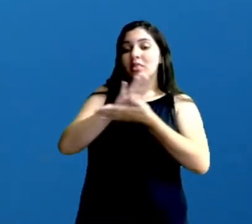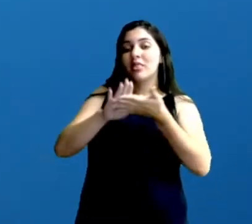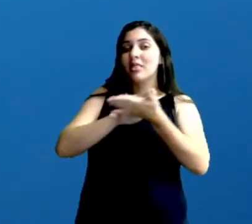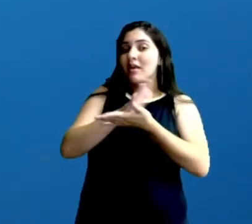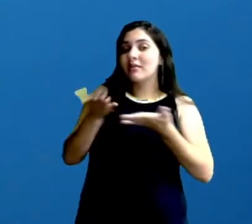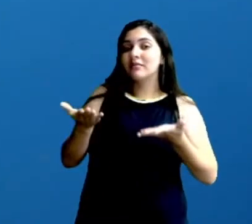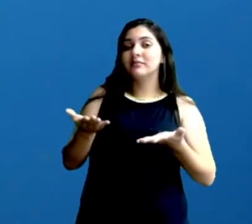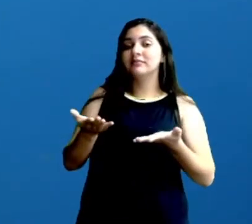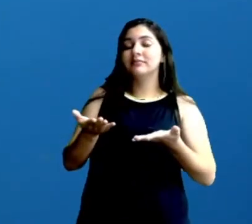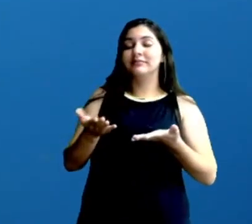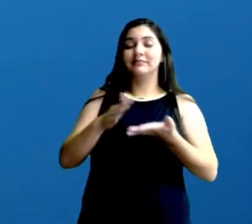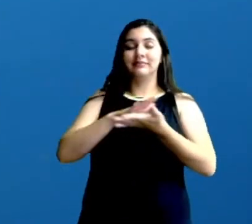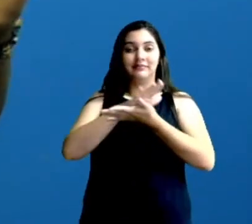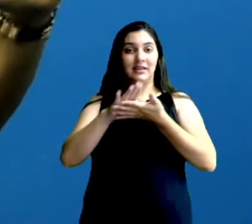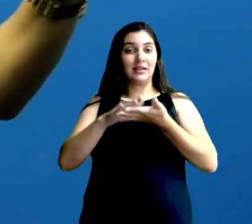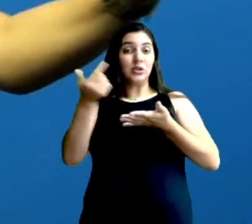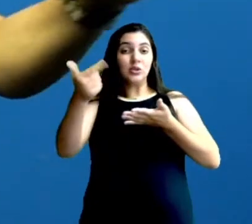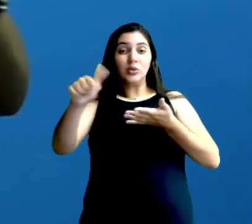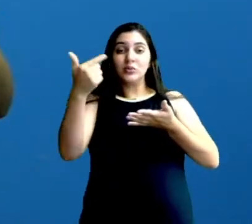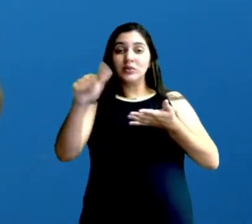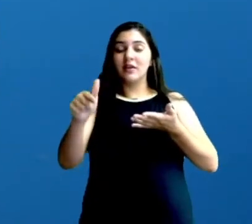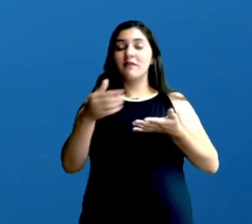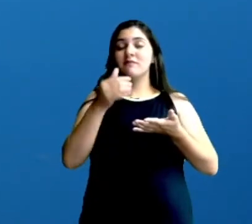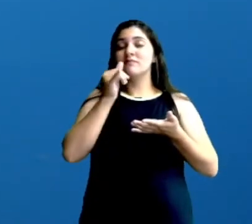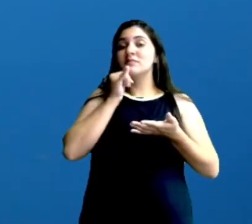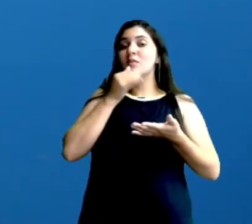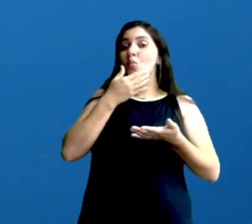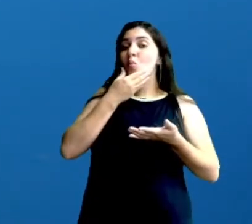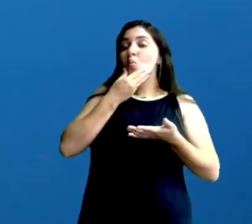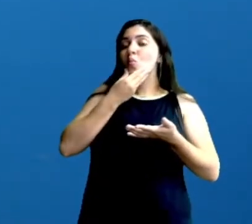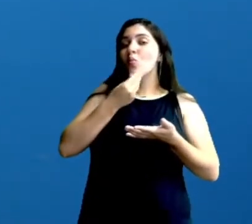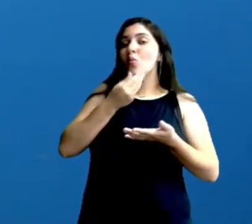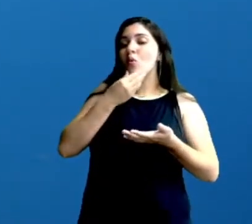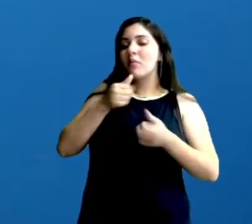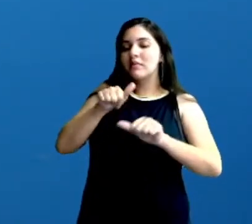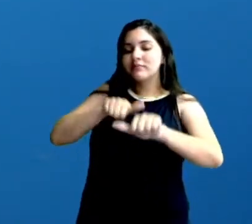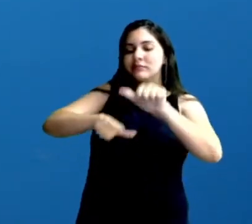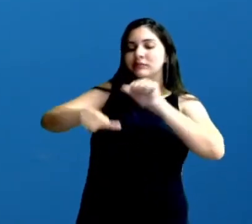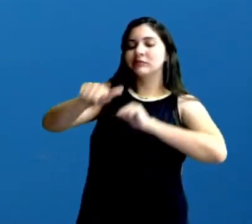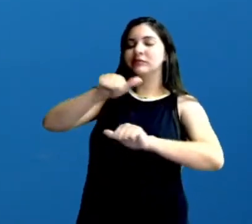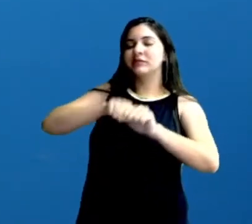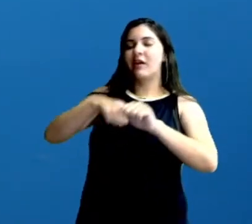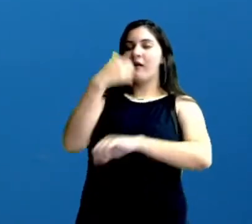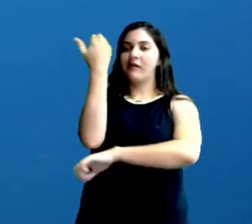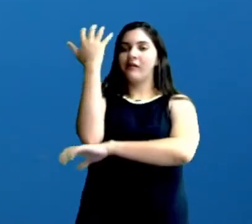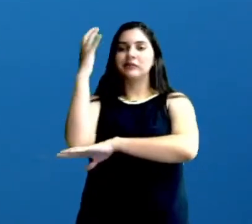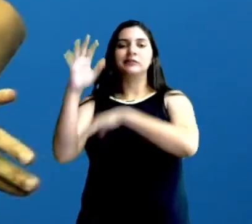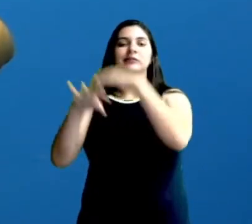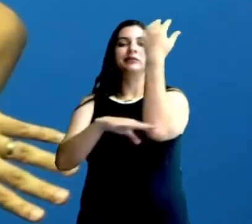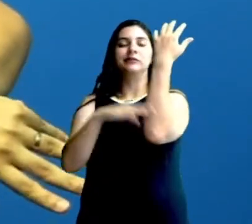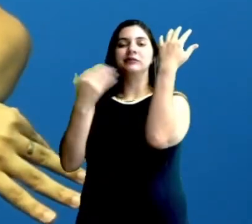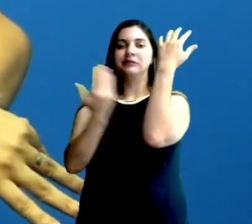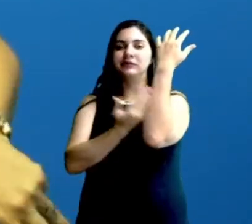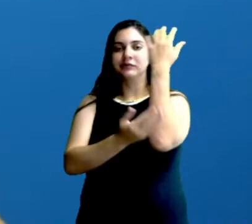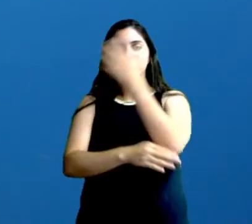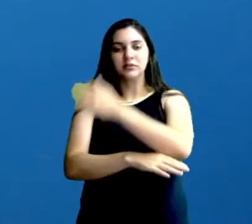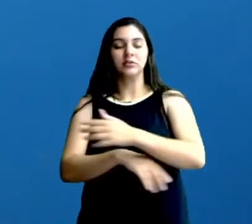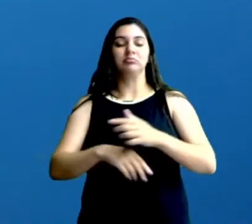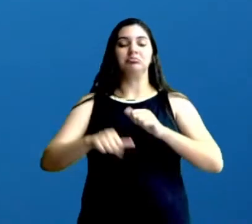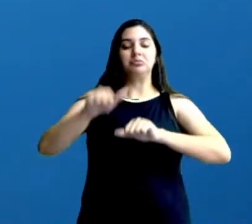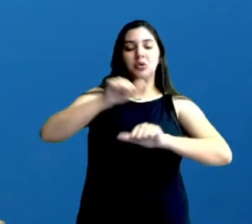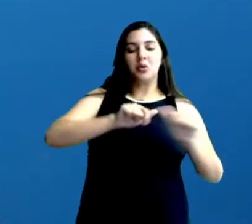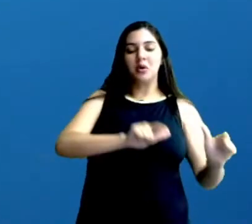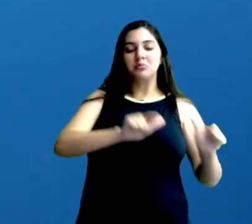de modificação. Não teve a mão do homem, né, para mudar, derrubar, arrancar, tirar um pouquinho do